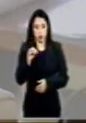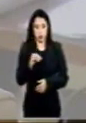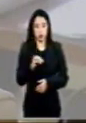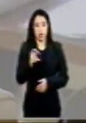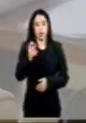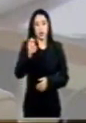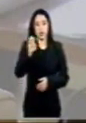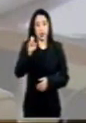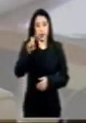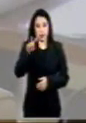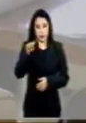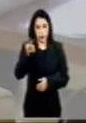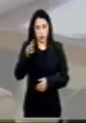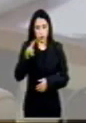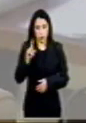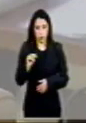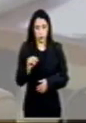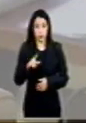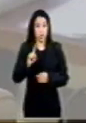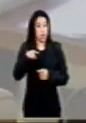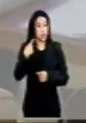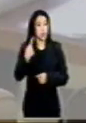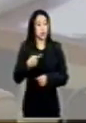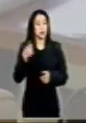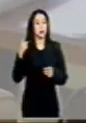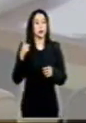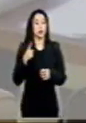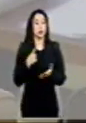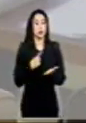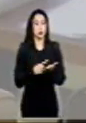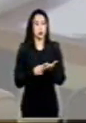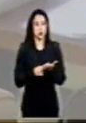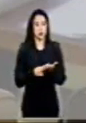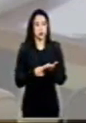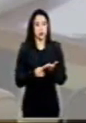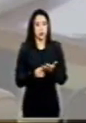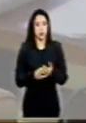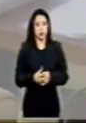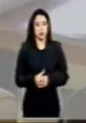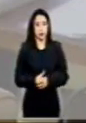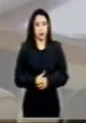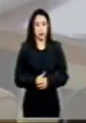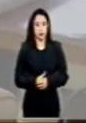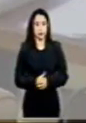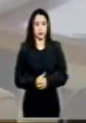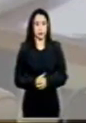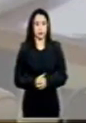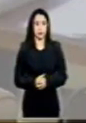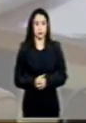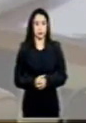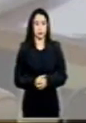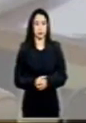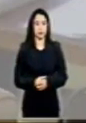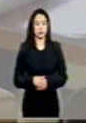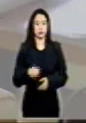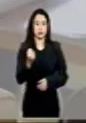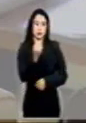Dias Tabor. Em seguida, o noticiante formulou aditamento, ocasião em que narrou o fato número